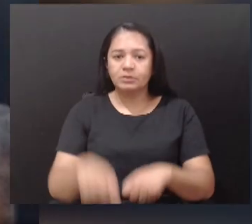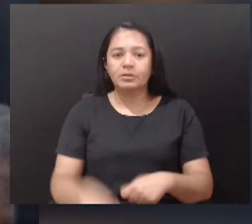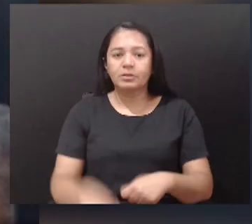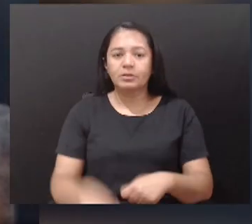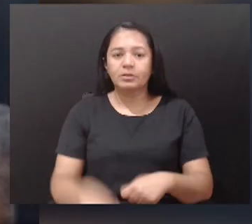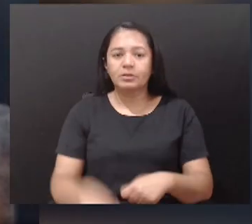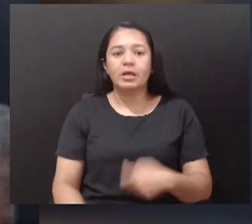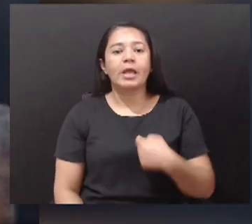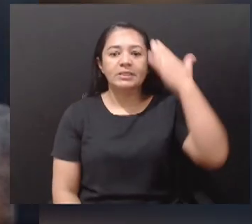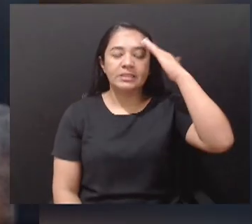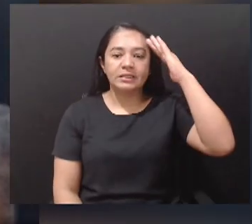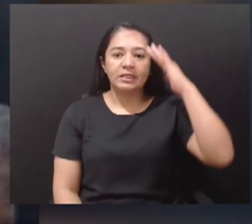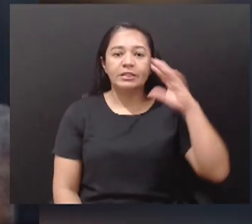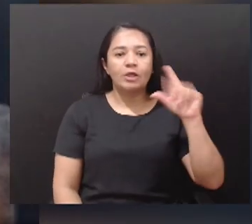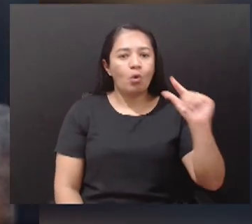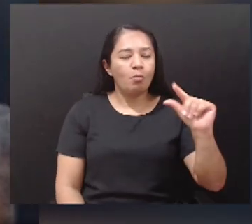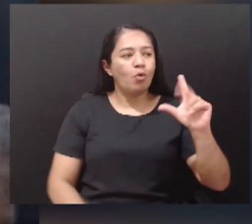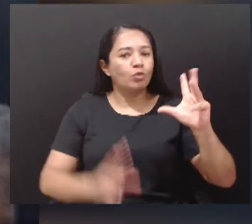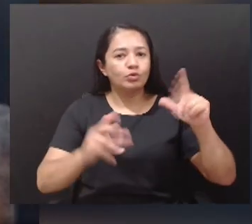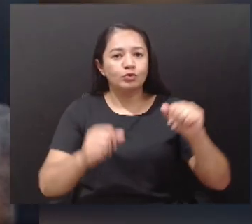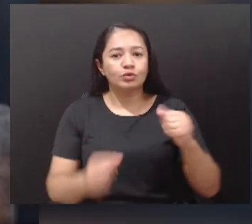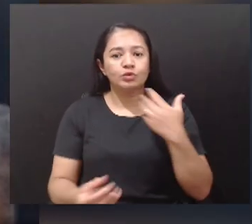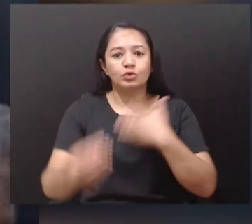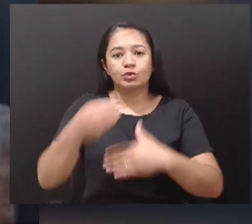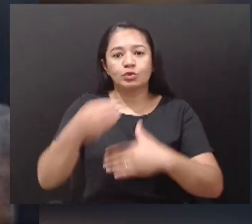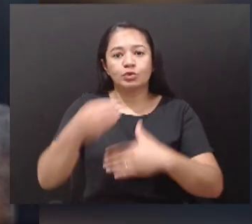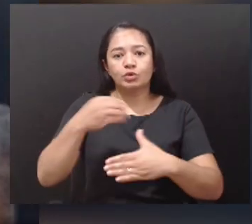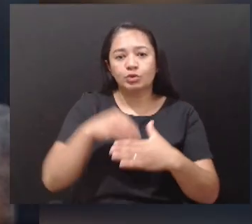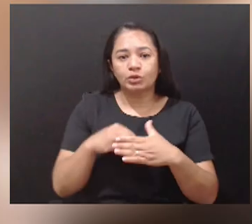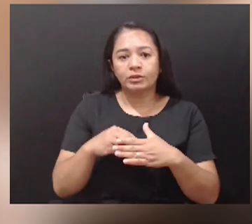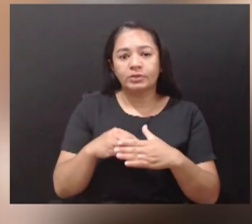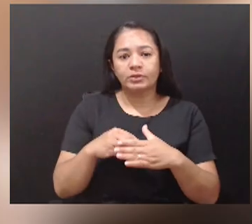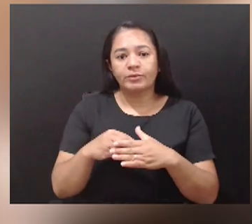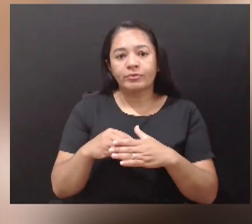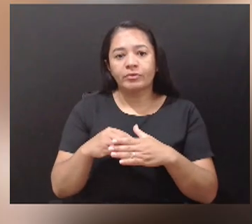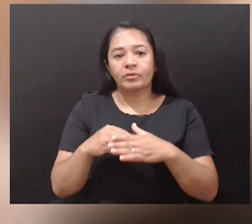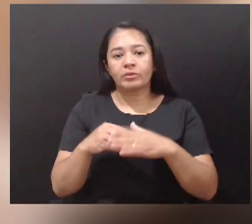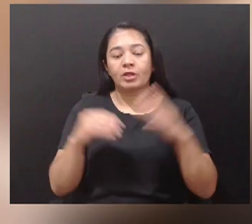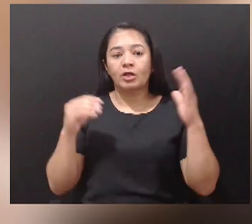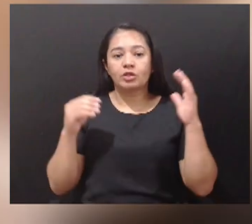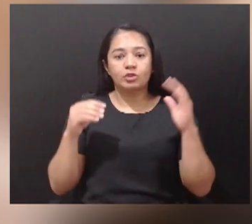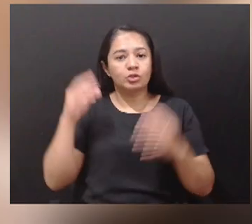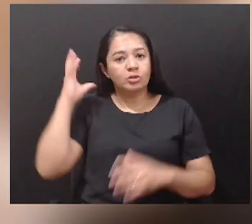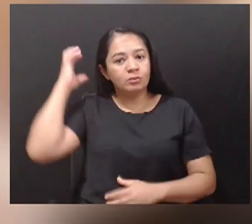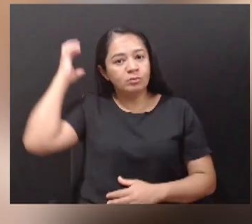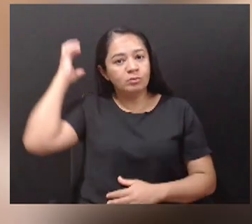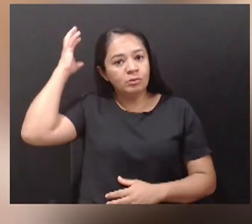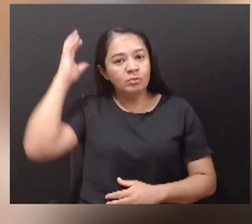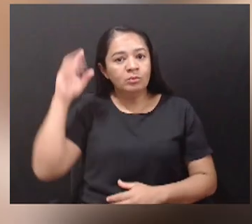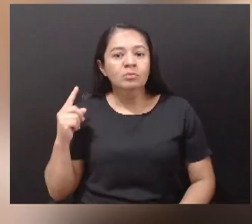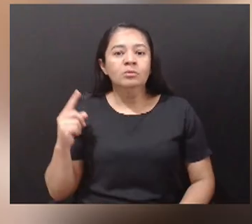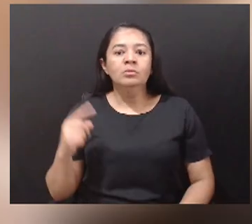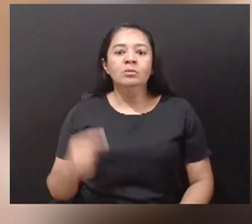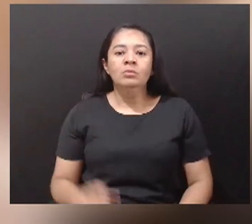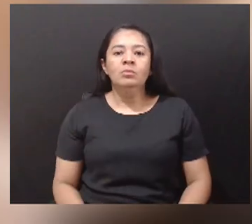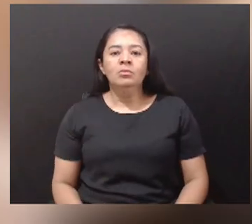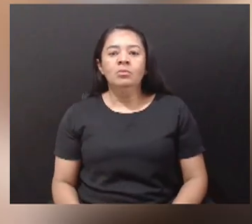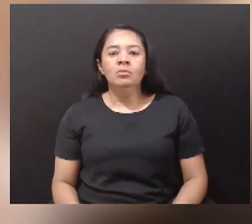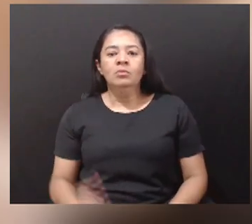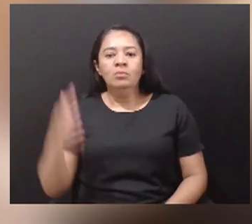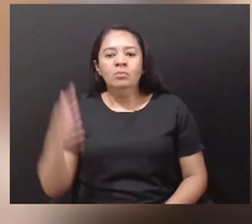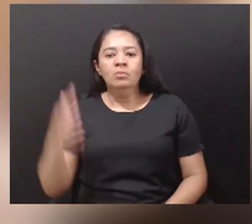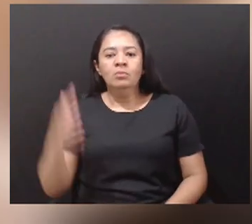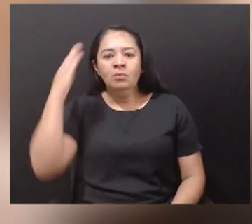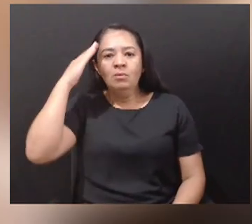tudo. Eu quis, dentro da questão de cabelos cacheados e crespos, eu quis entender de tudo. Desde